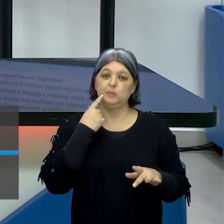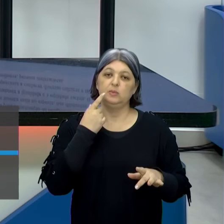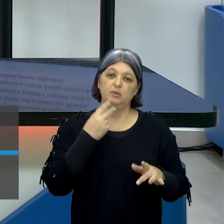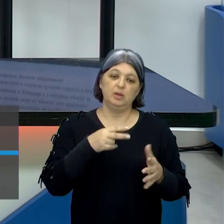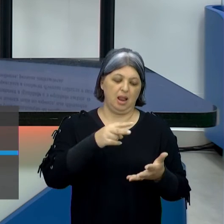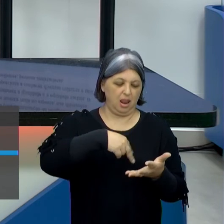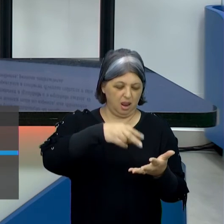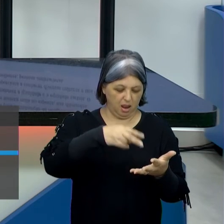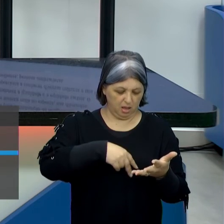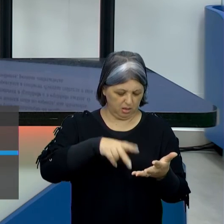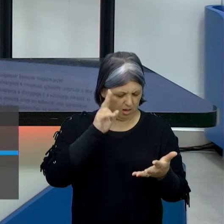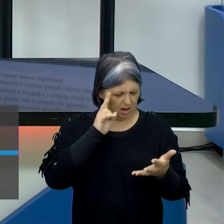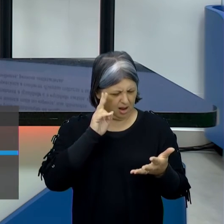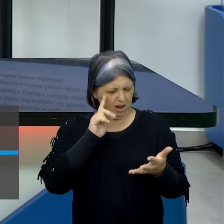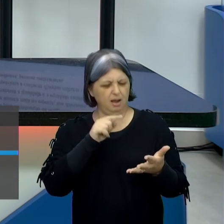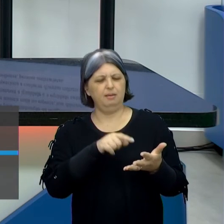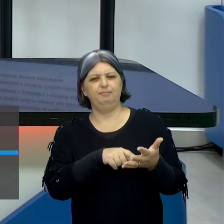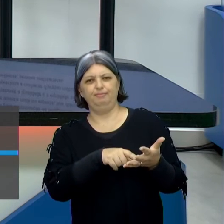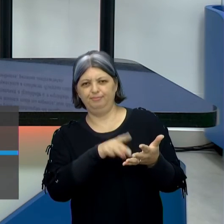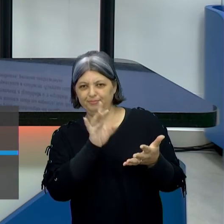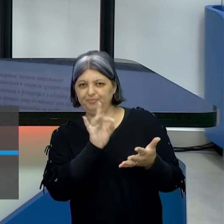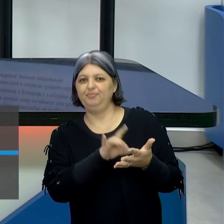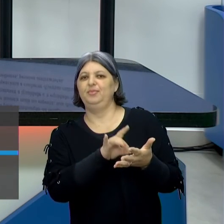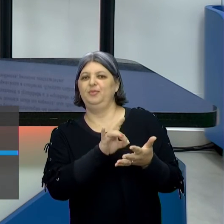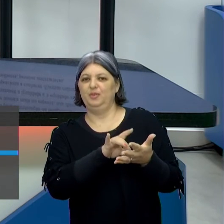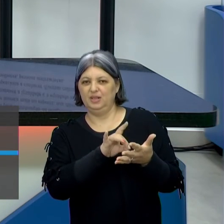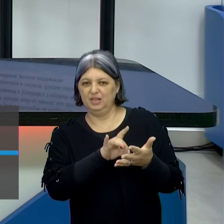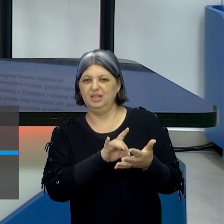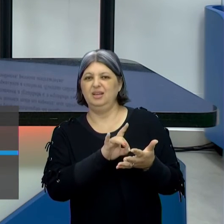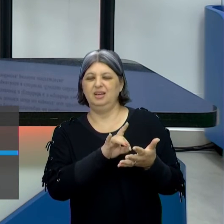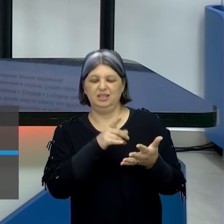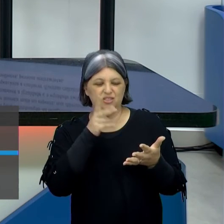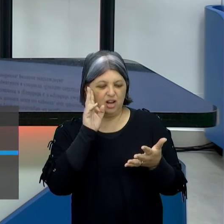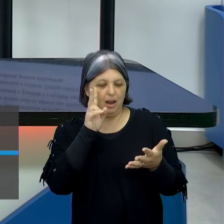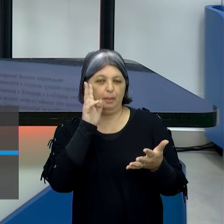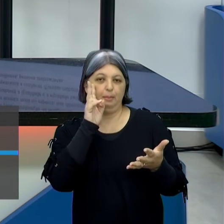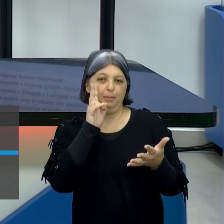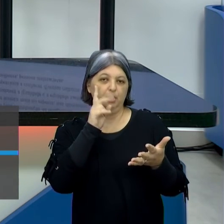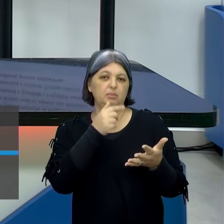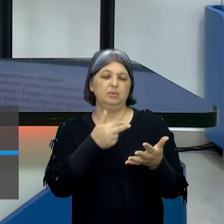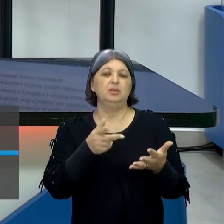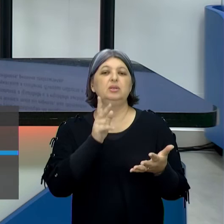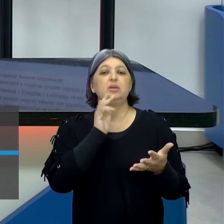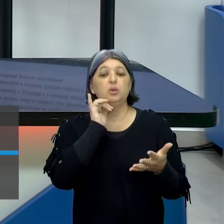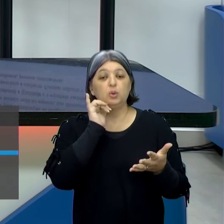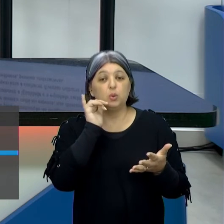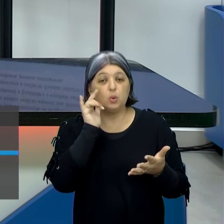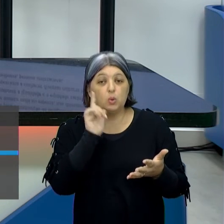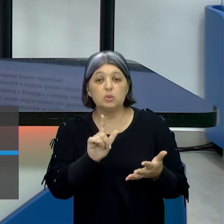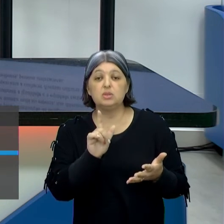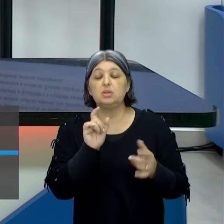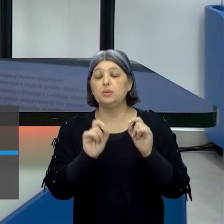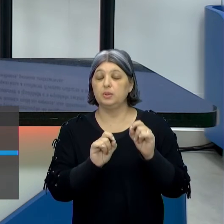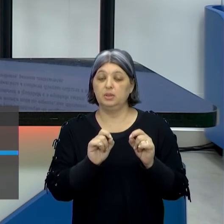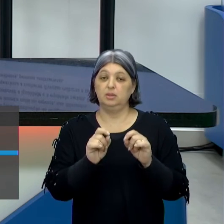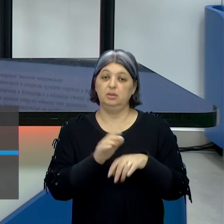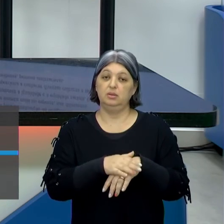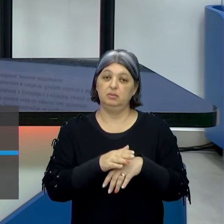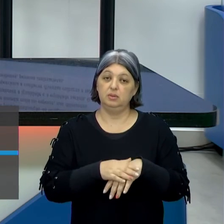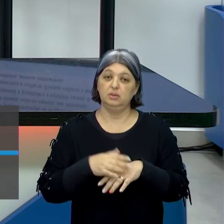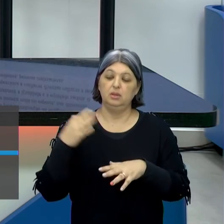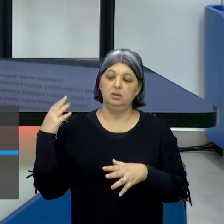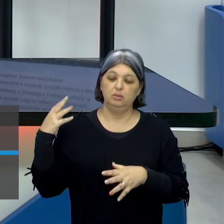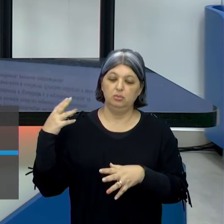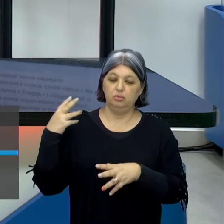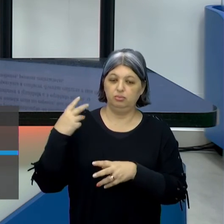minha leitura, é verdade, eu ouvi falar que isso vocês consigam trazer à